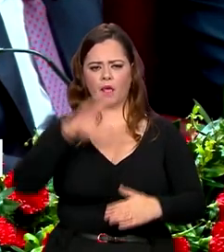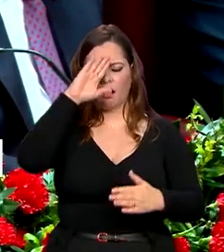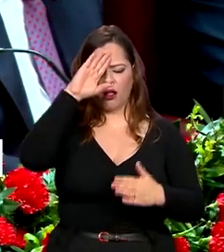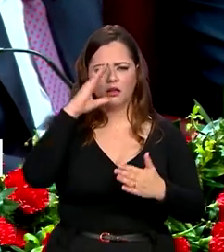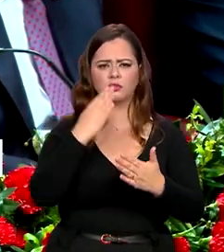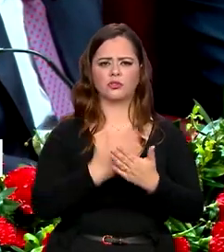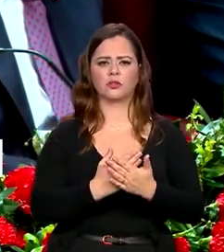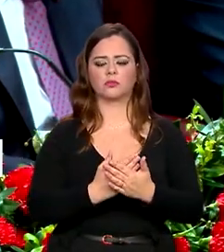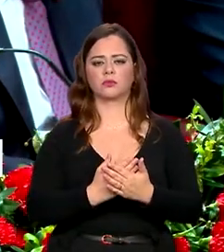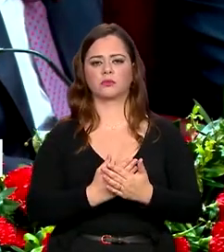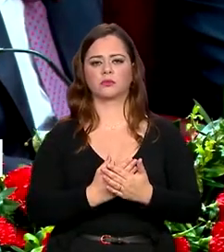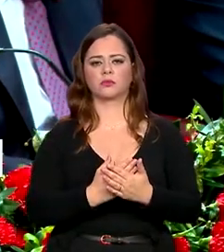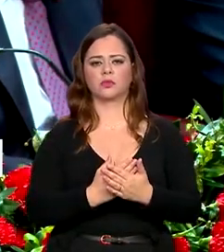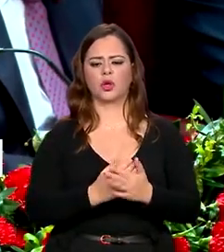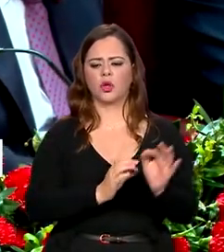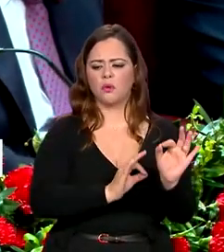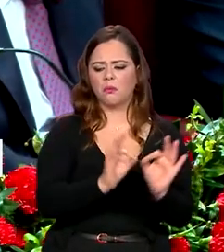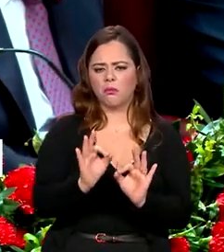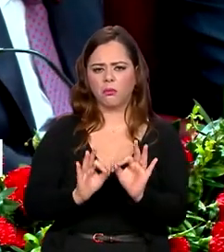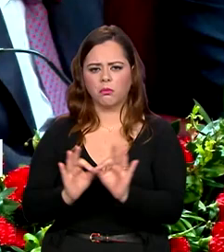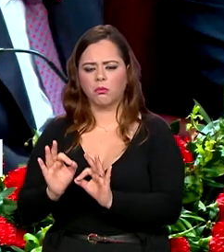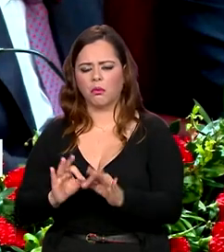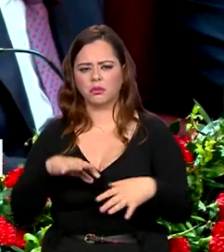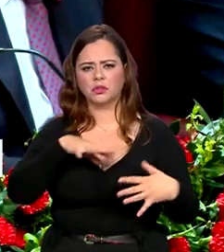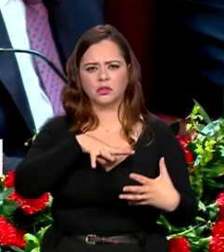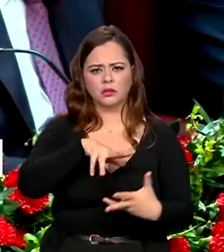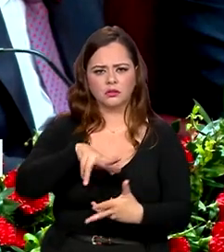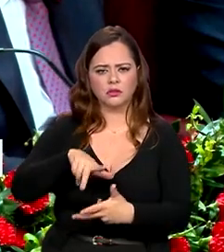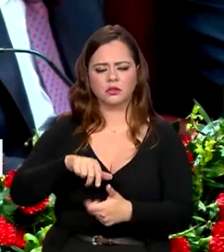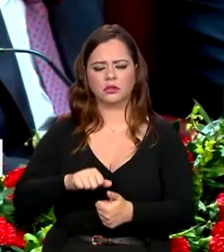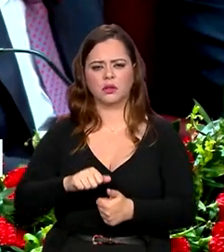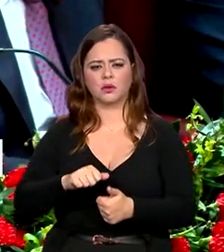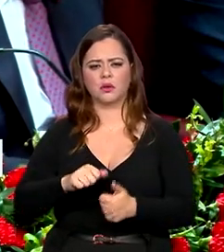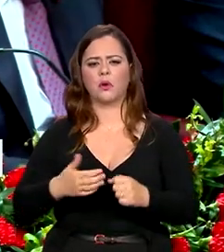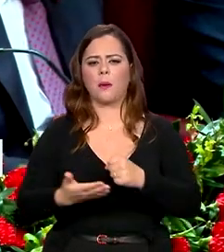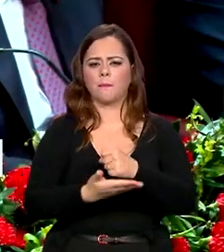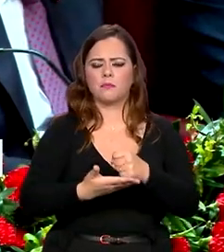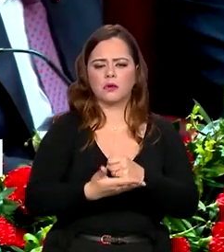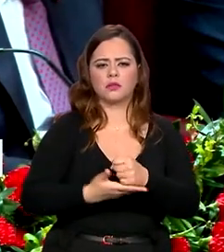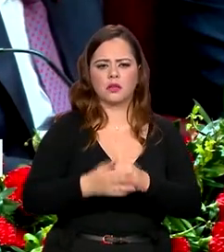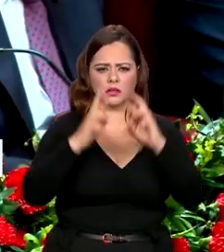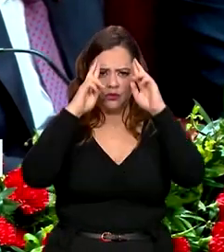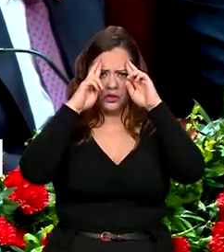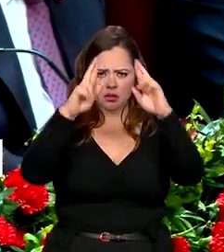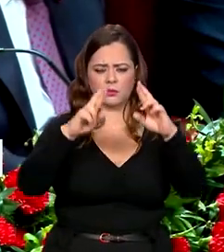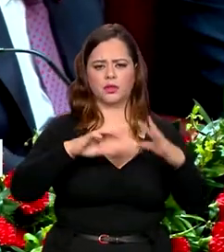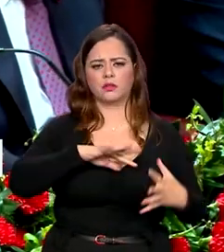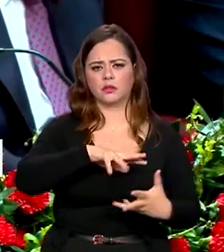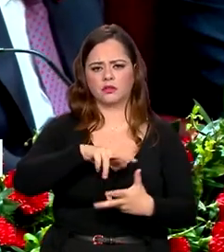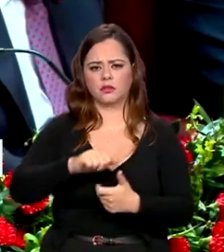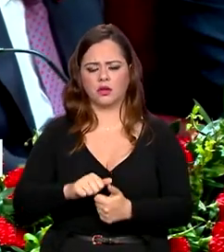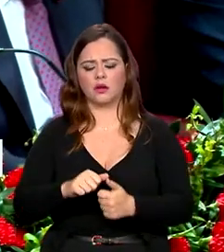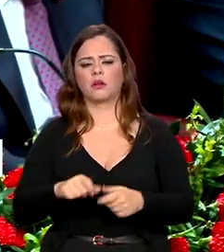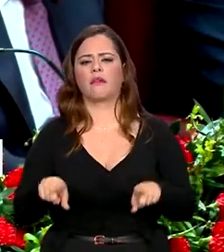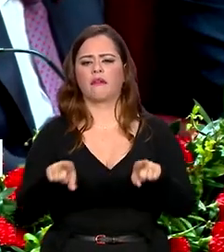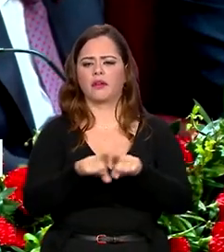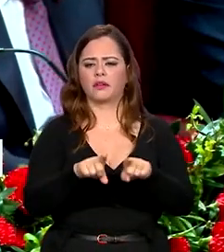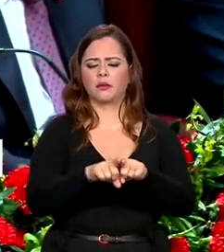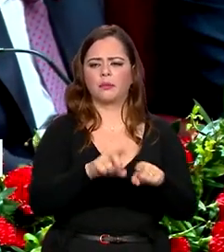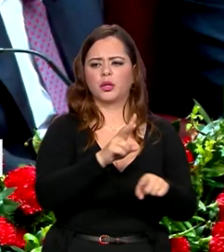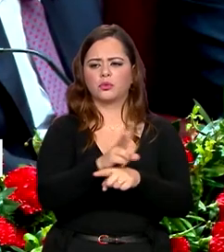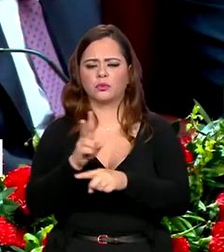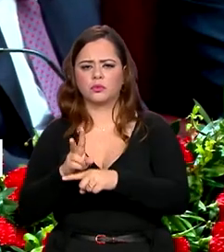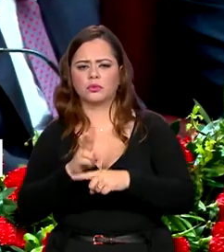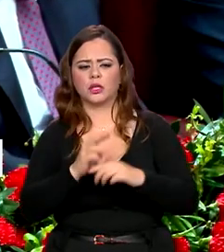Acreditamos em uma ordem internacional fundada no respeito ao direito internacional e na preservação das